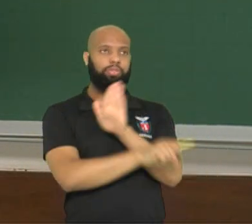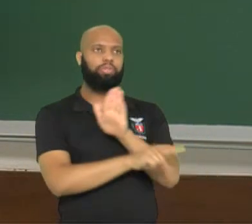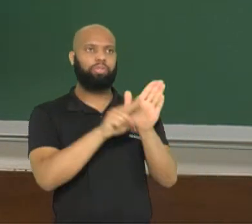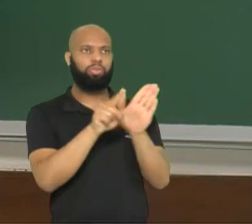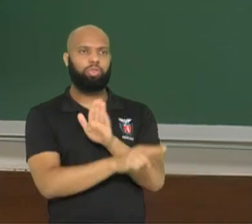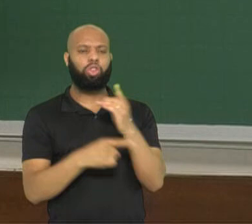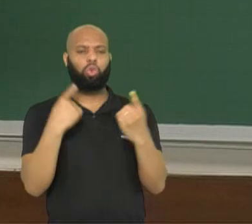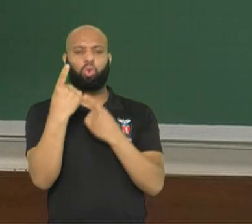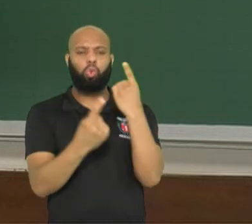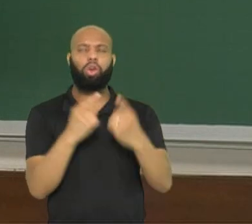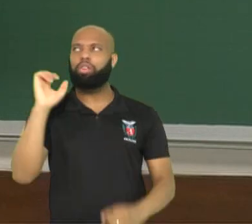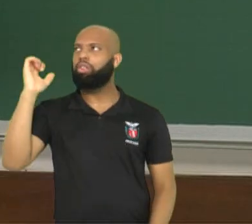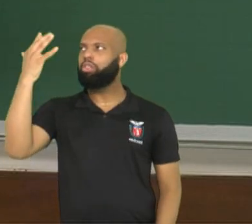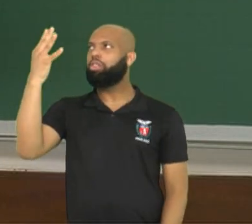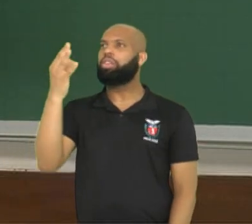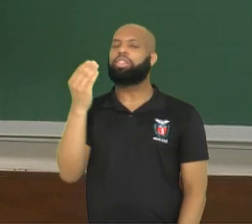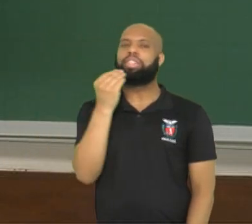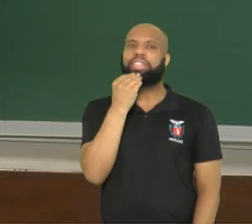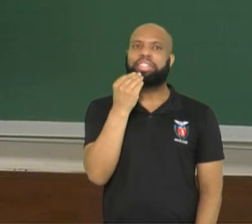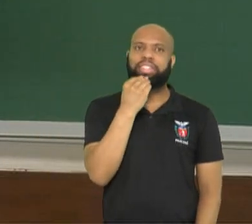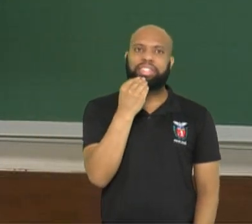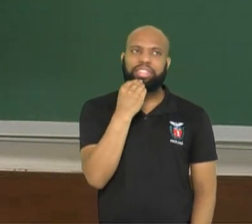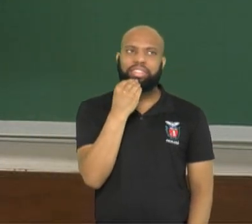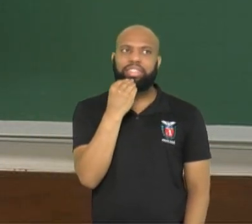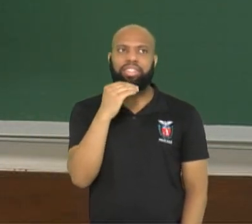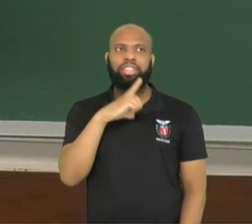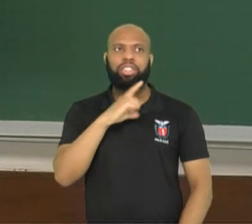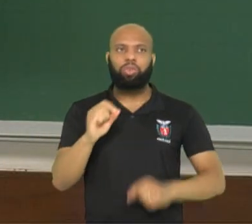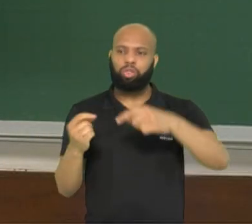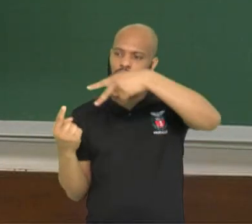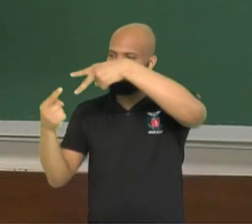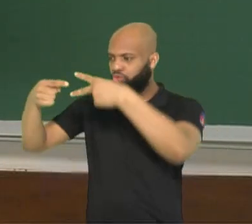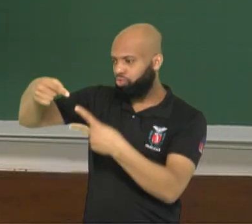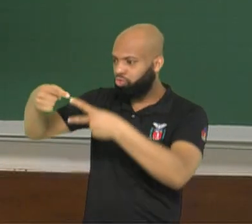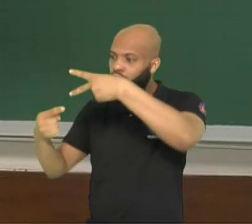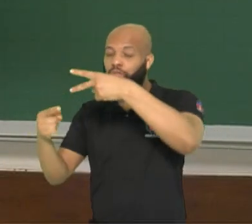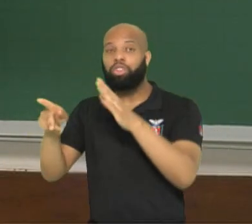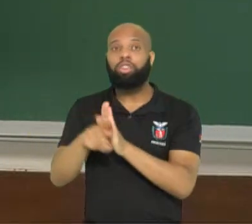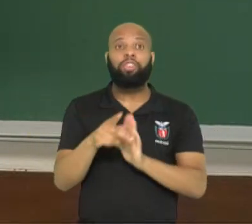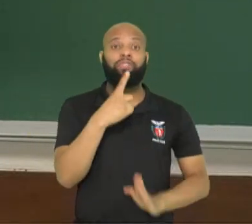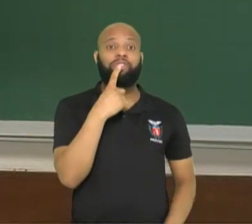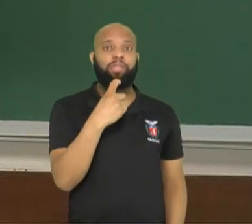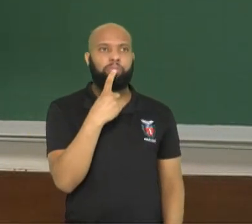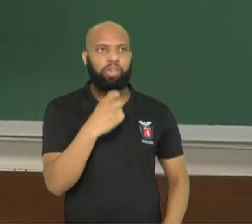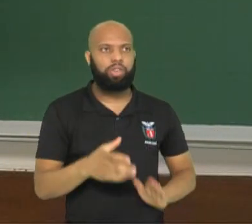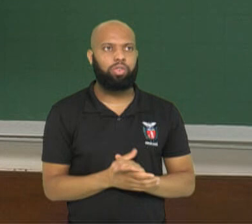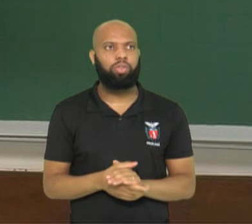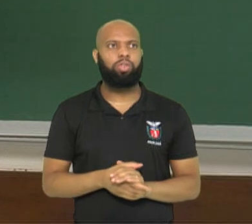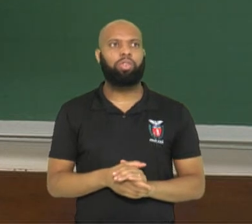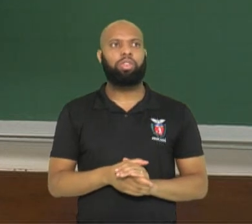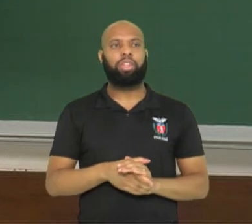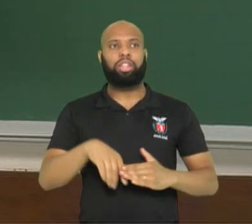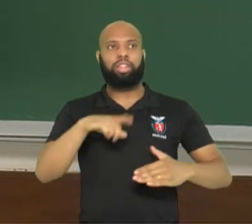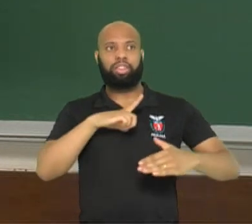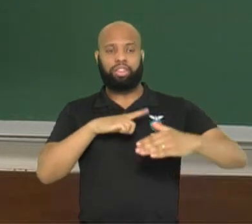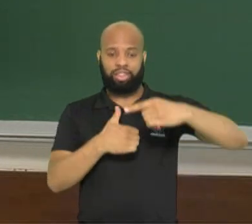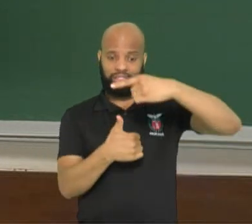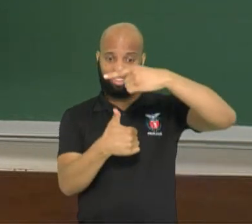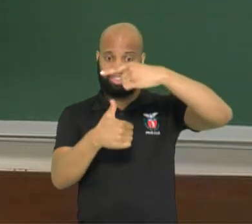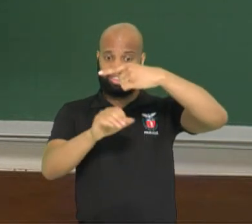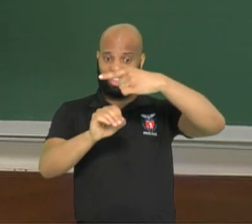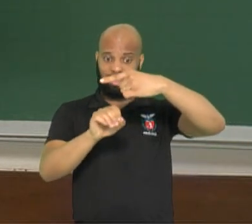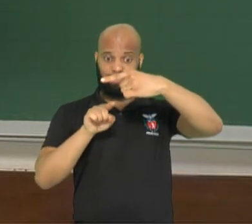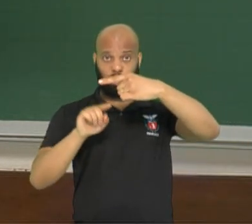qual é a probabilidade da flechinha parar num setor vermelho. Então, ficou 3